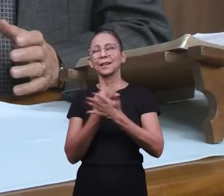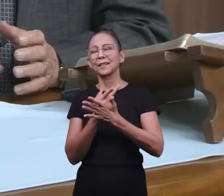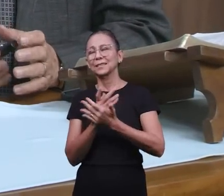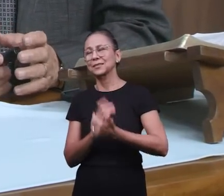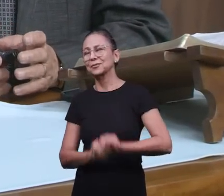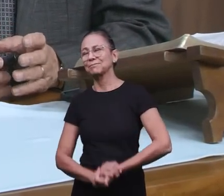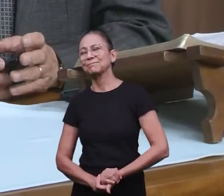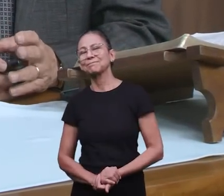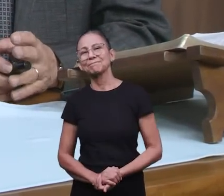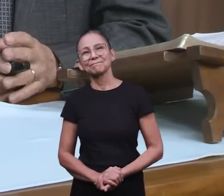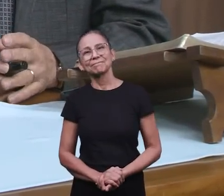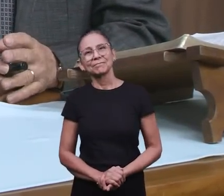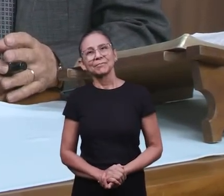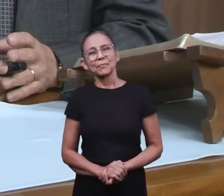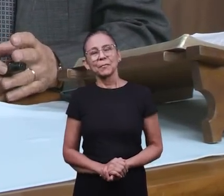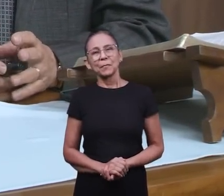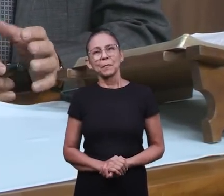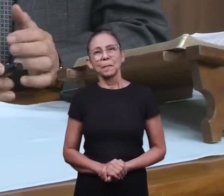errado.